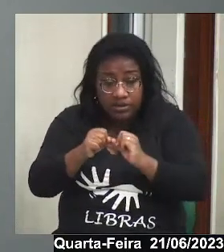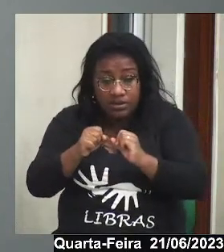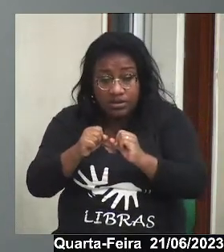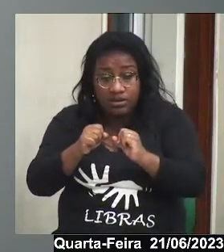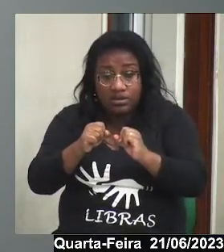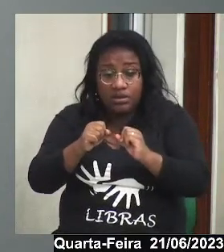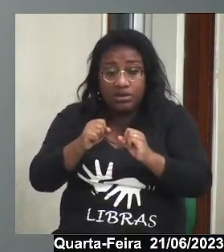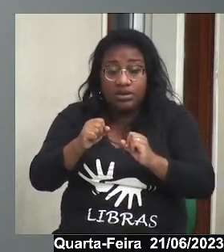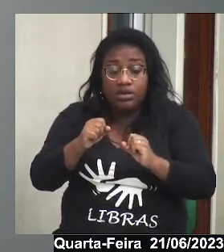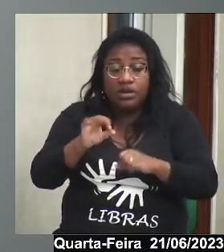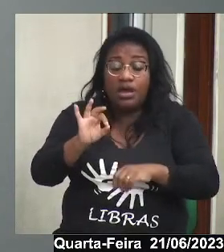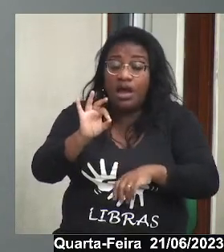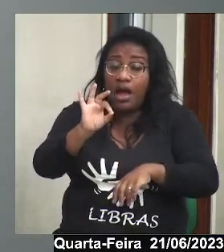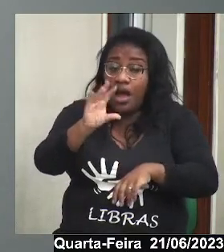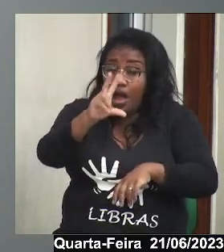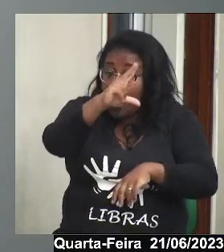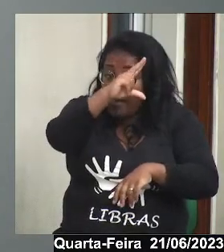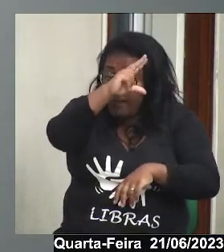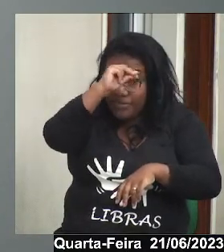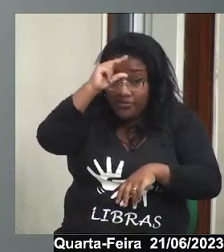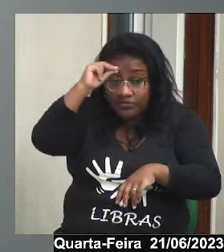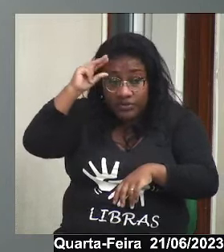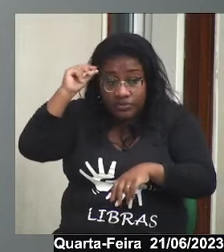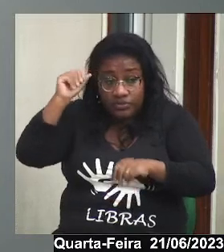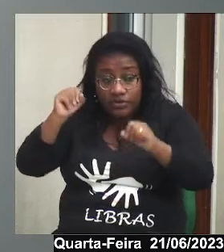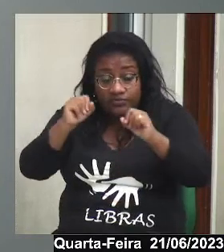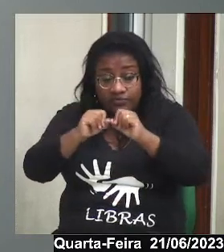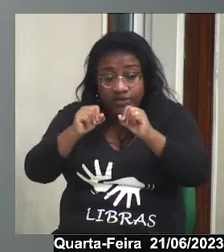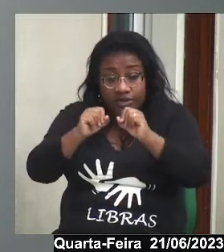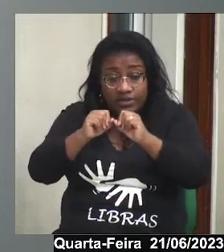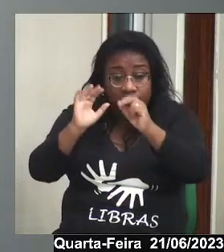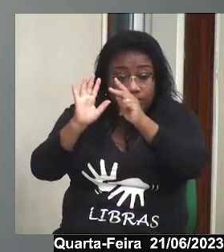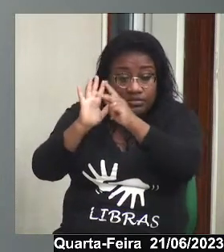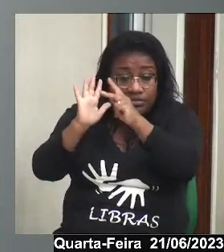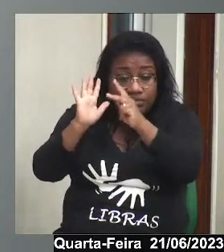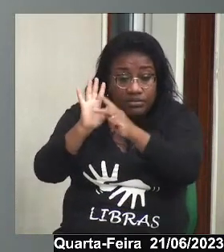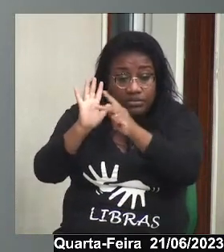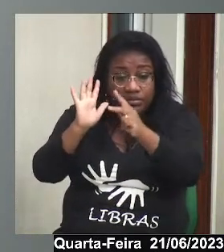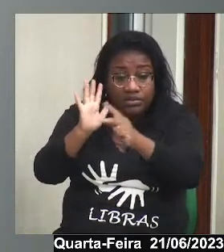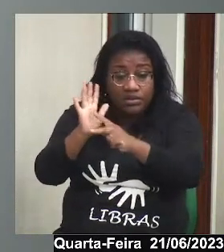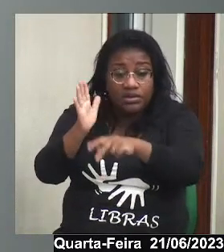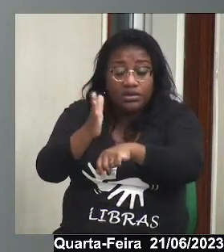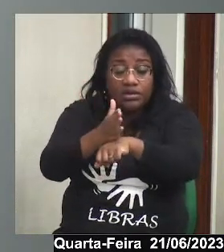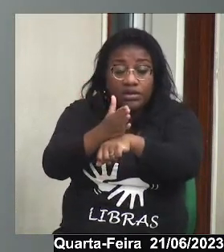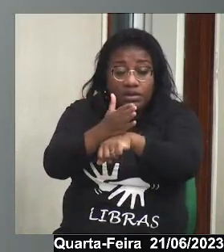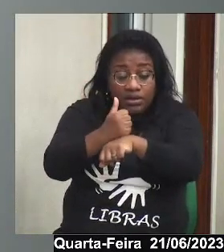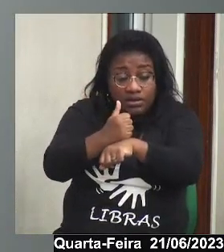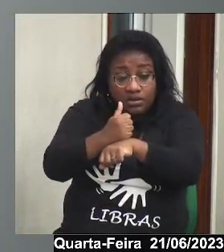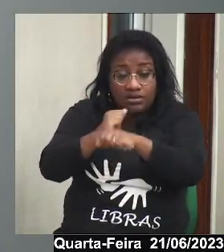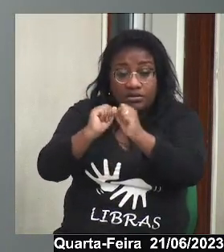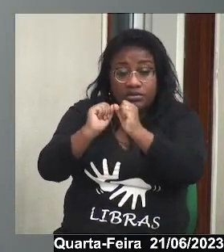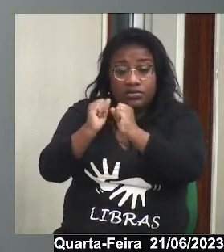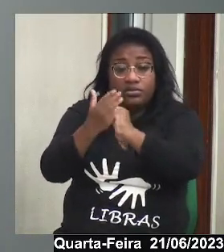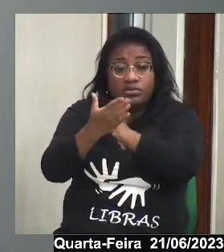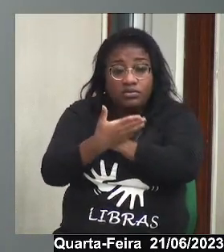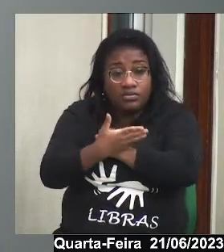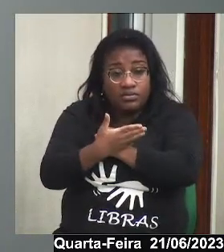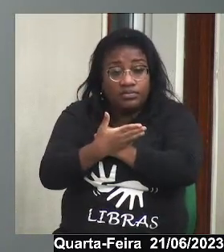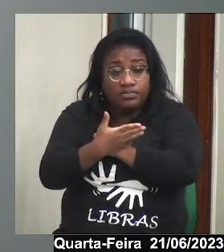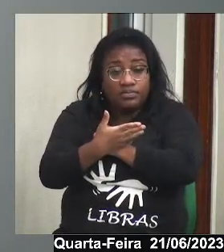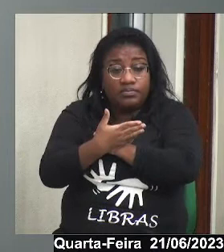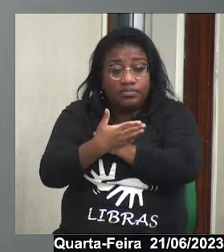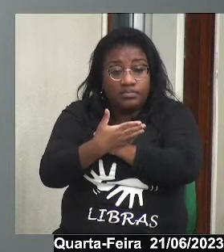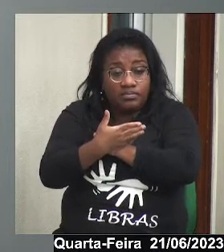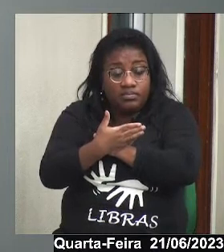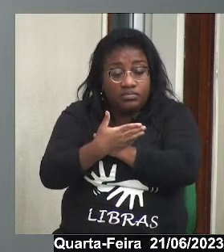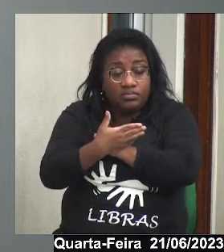que fizeram. A prefeitura fez um projeto com o layout antes da pandemia, vereadores. A